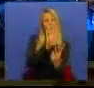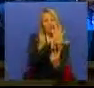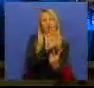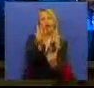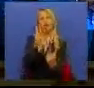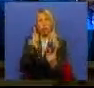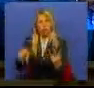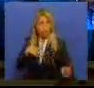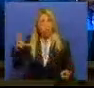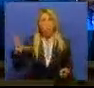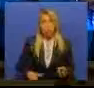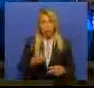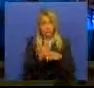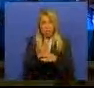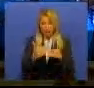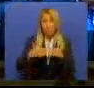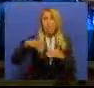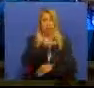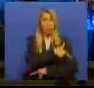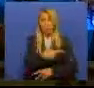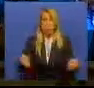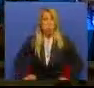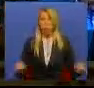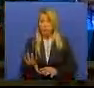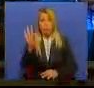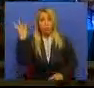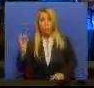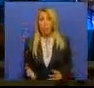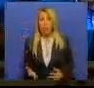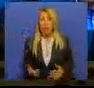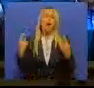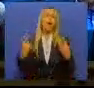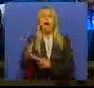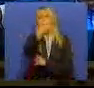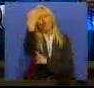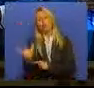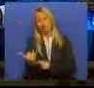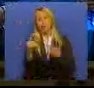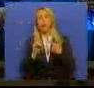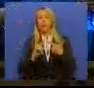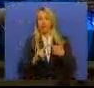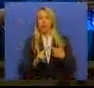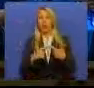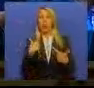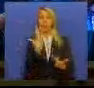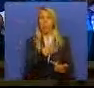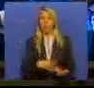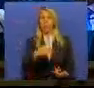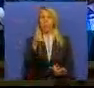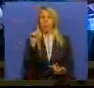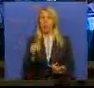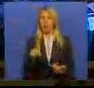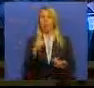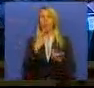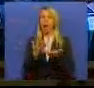de metade não tem esse poder. Há um segundo indicador que eu gostaria de deixar aqui e apelar